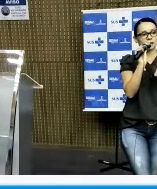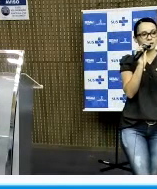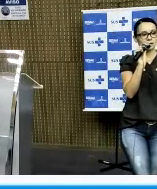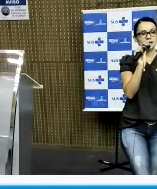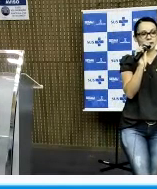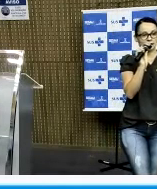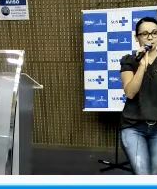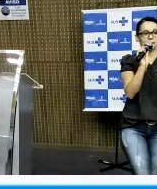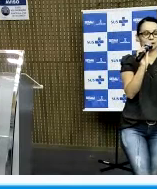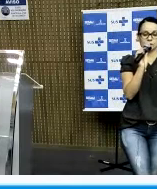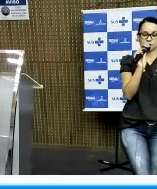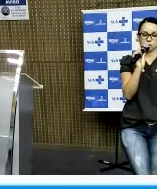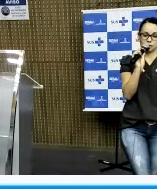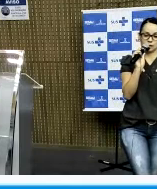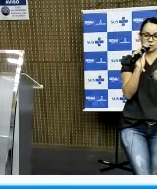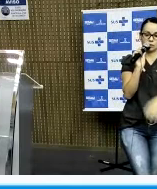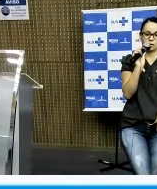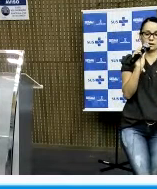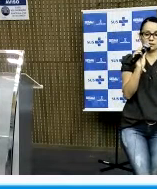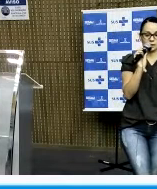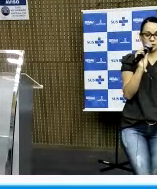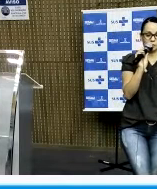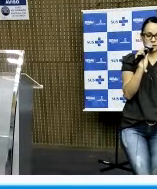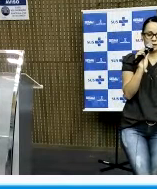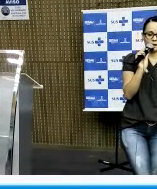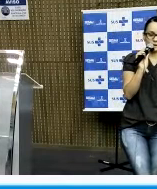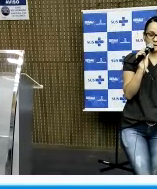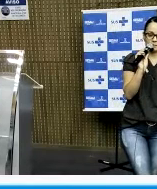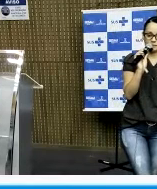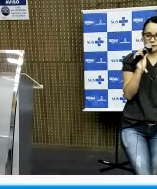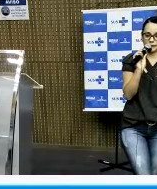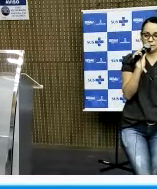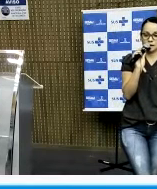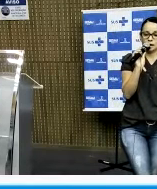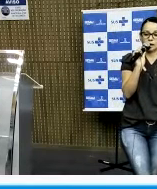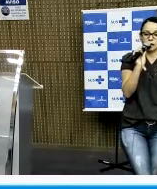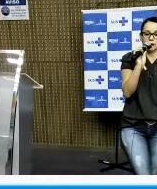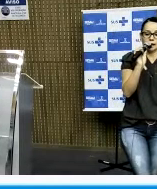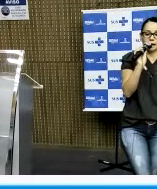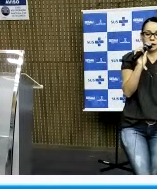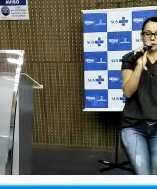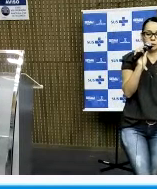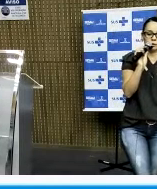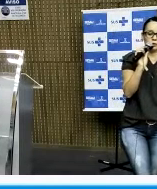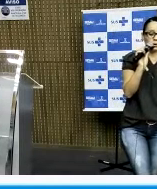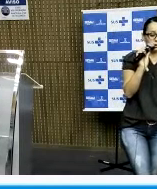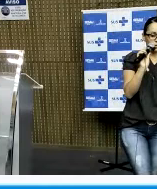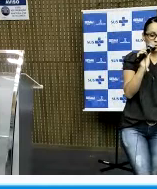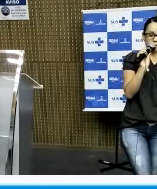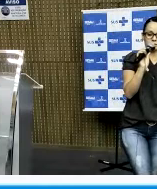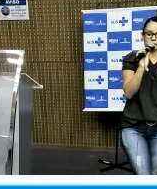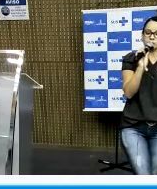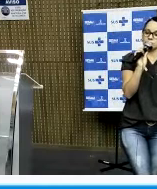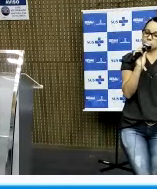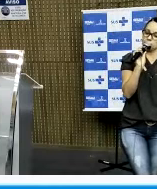os contatos ali da cela, né? Não são, no caso, os contatos ali domiciliares, tá? O número de